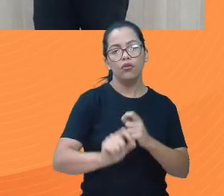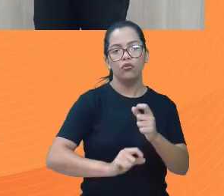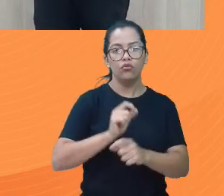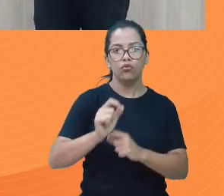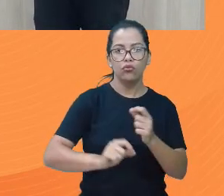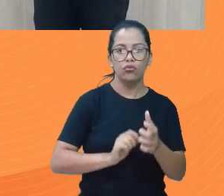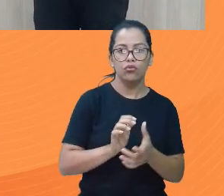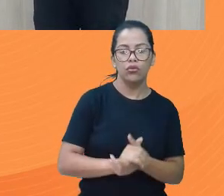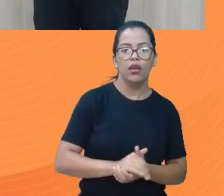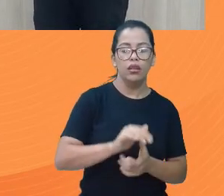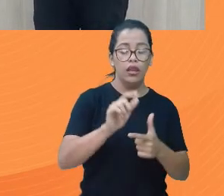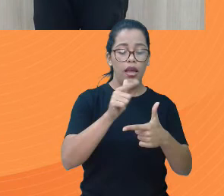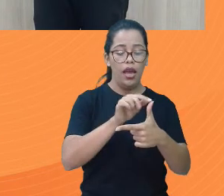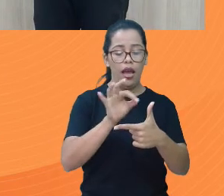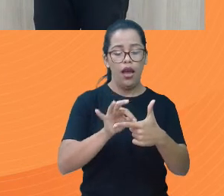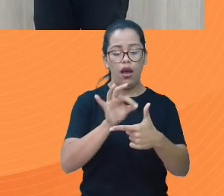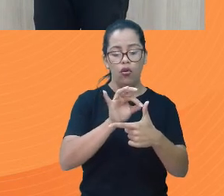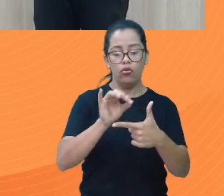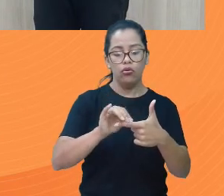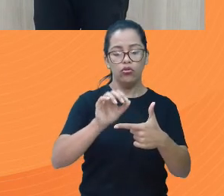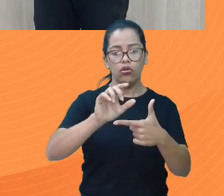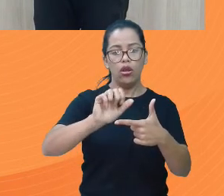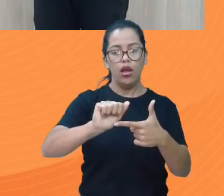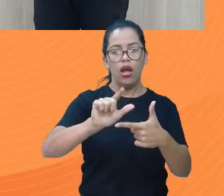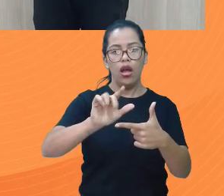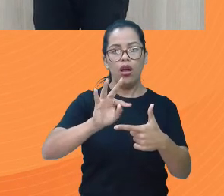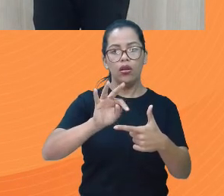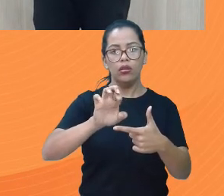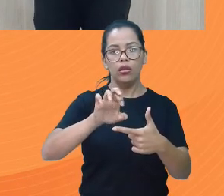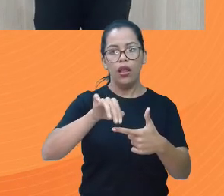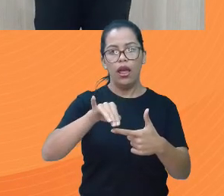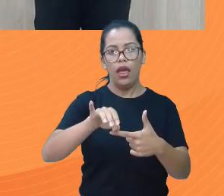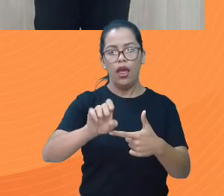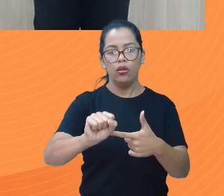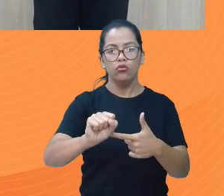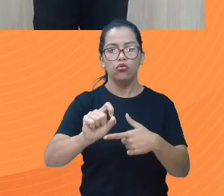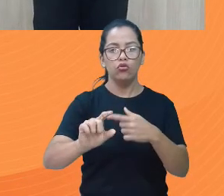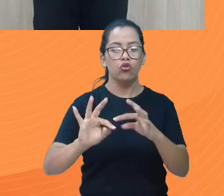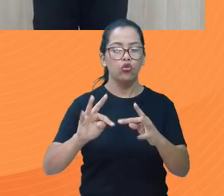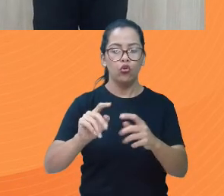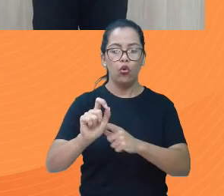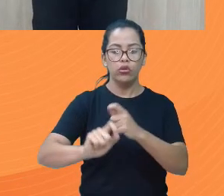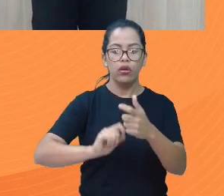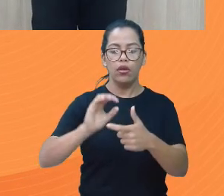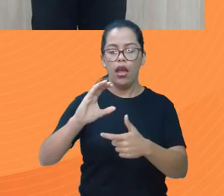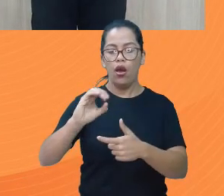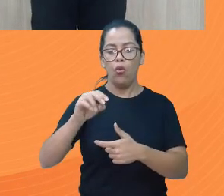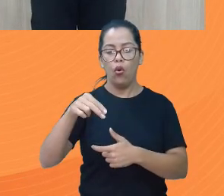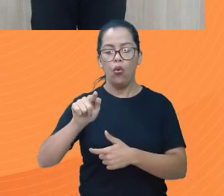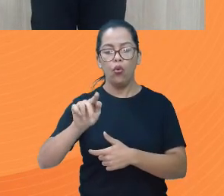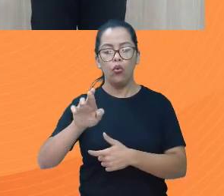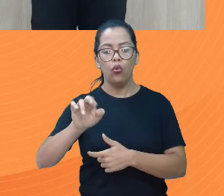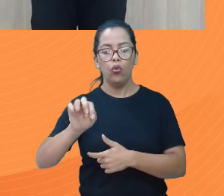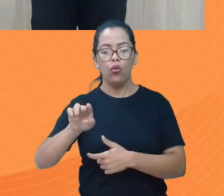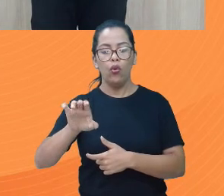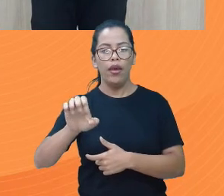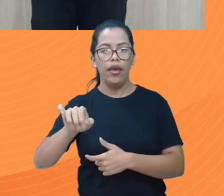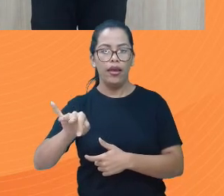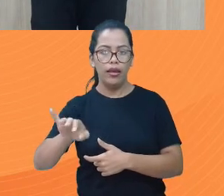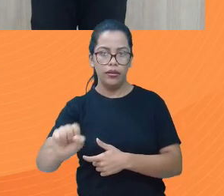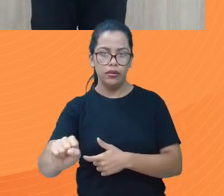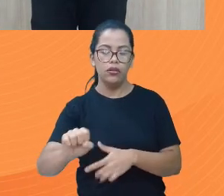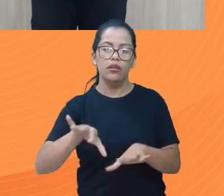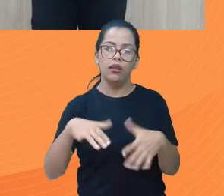ângulos alternos, tá bom? Eu tenho aí que os ângulos alternos, eles são congruentes. Então, montei aqui um